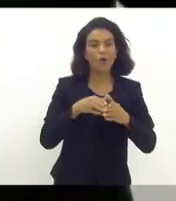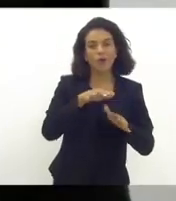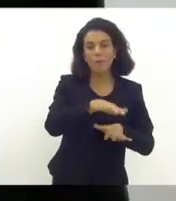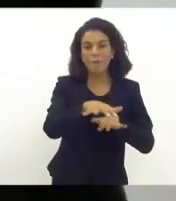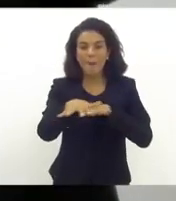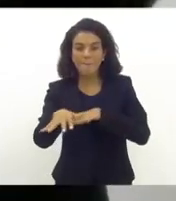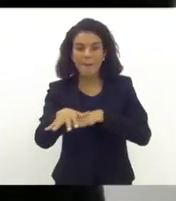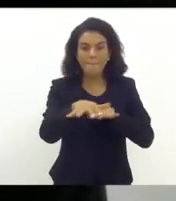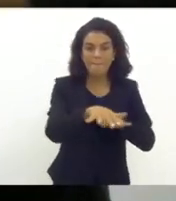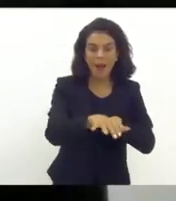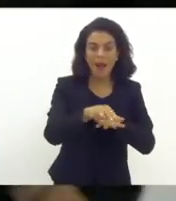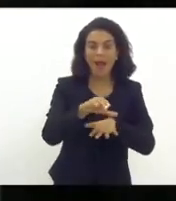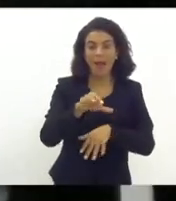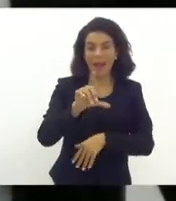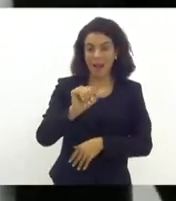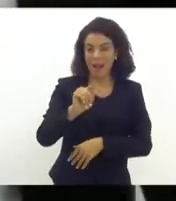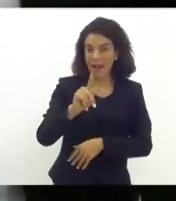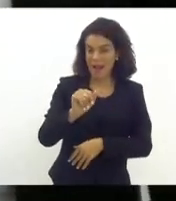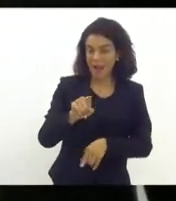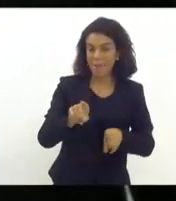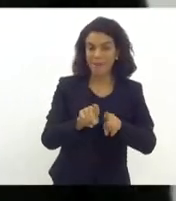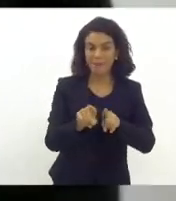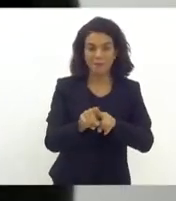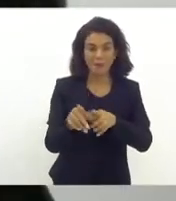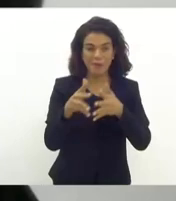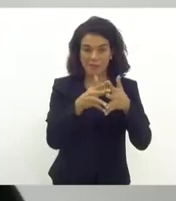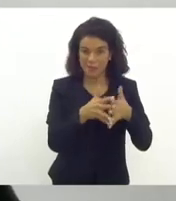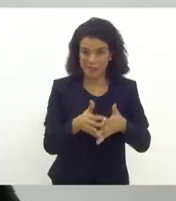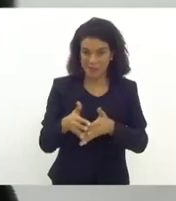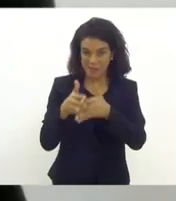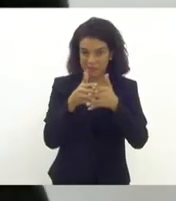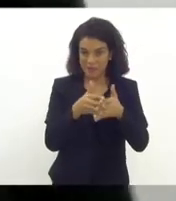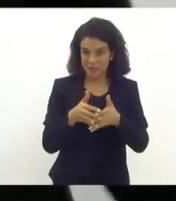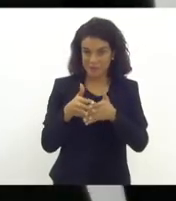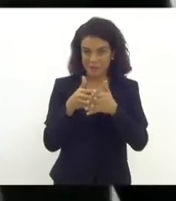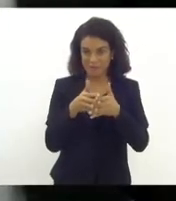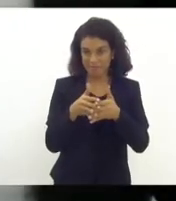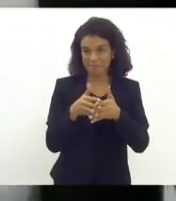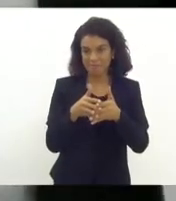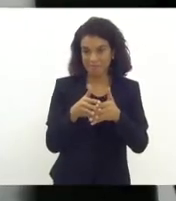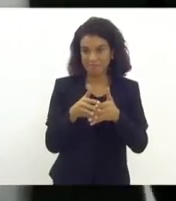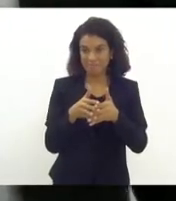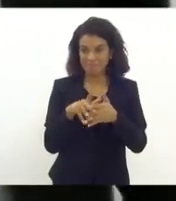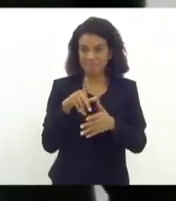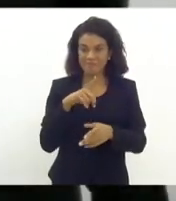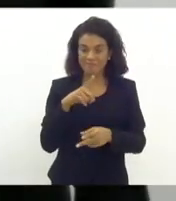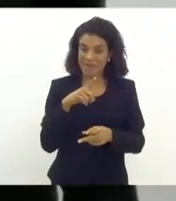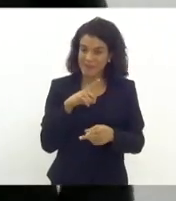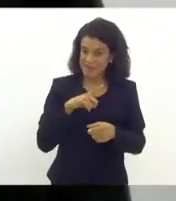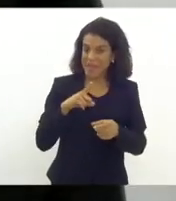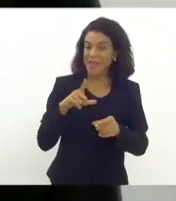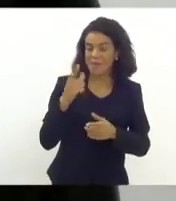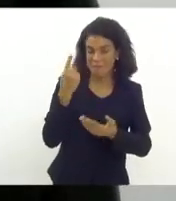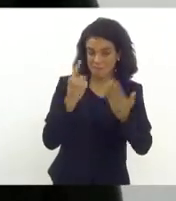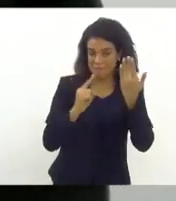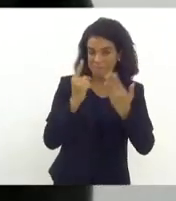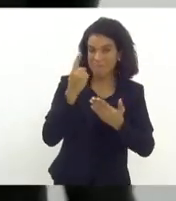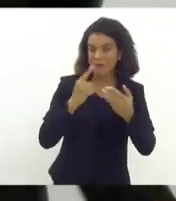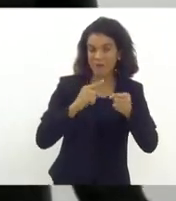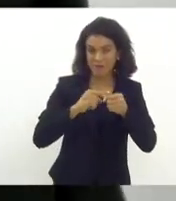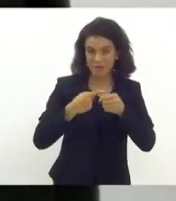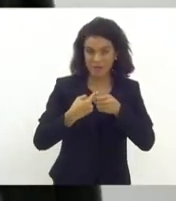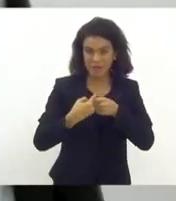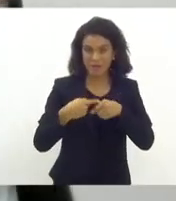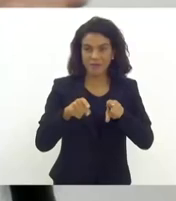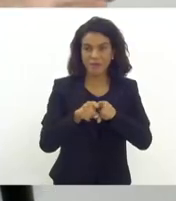também Teresópolis por isso deputada também tem bloco do interior aqui é